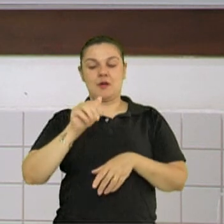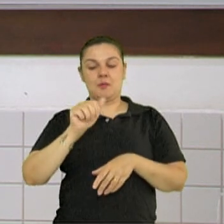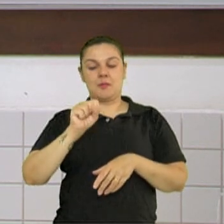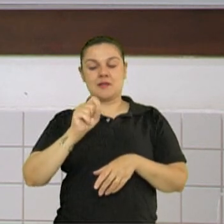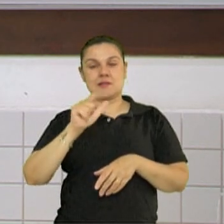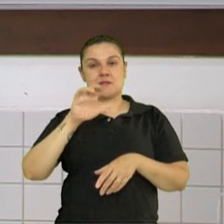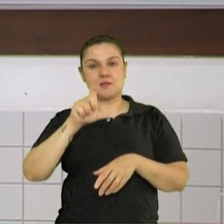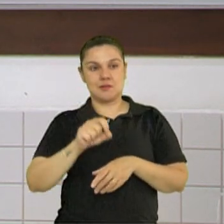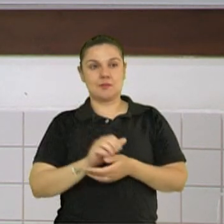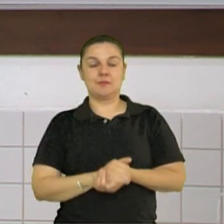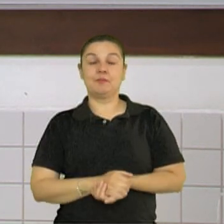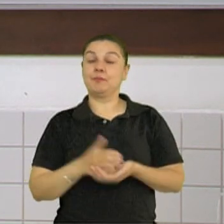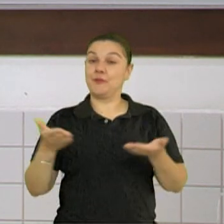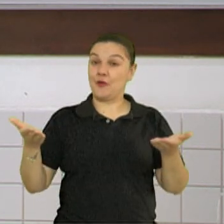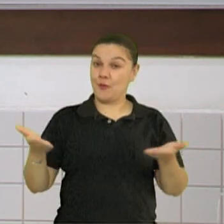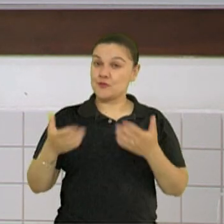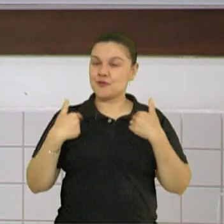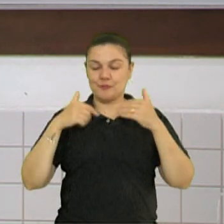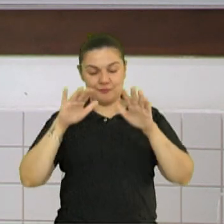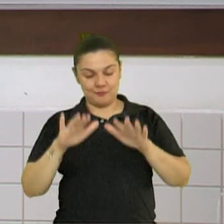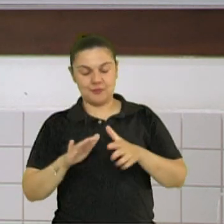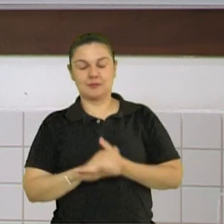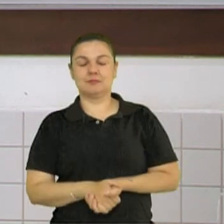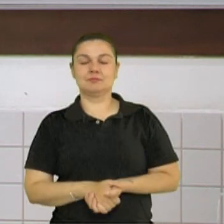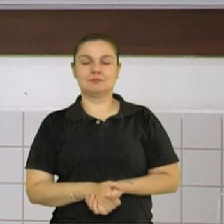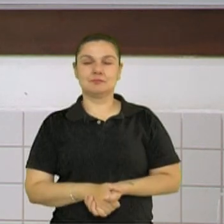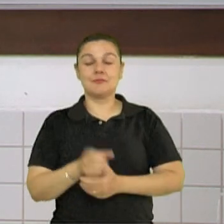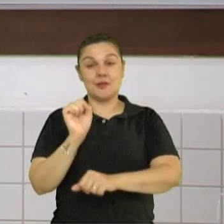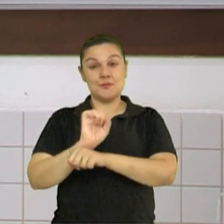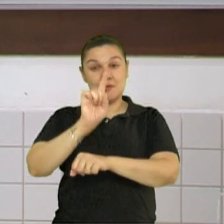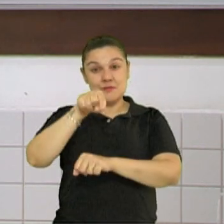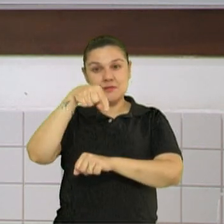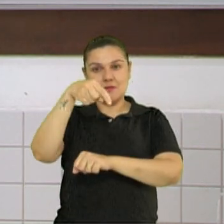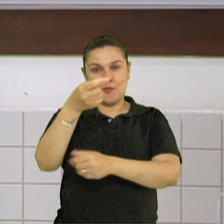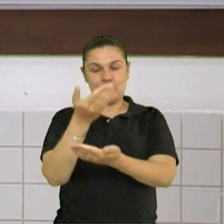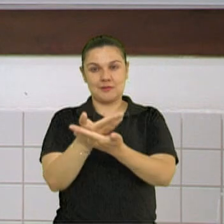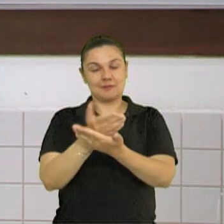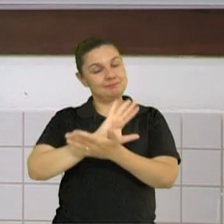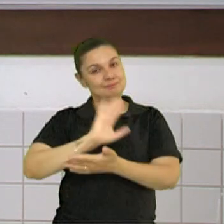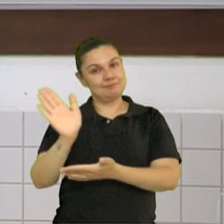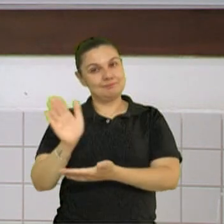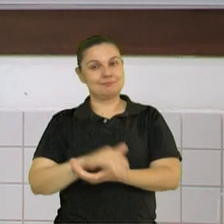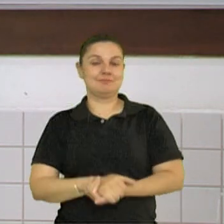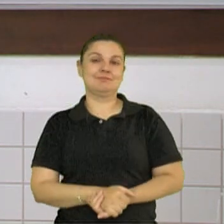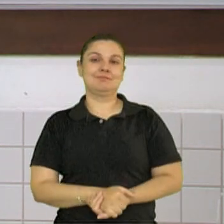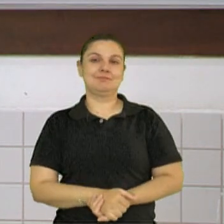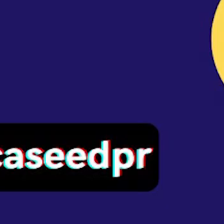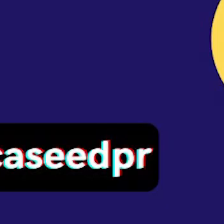sobre o arcadismo. Por hoje eu fico por aqui e espero vocês na nossa próxima aula. Até lá!